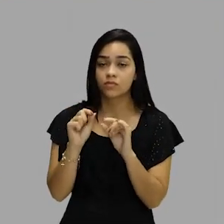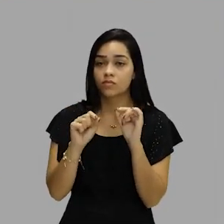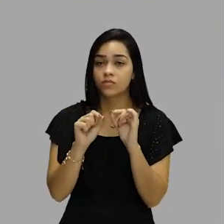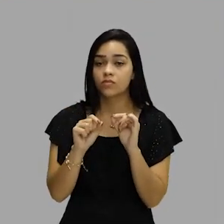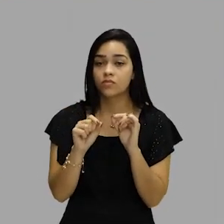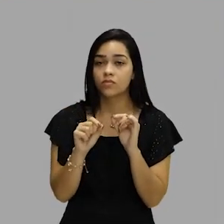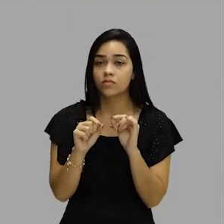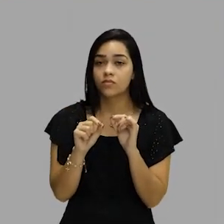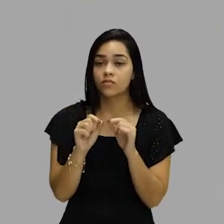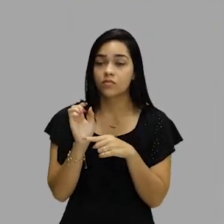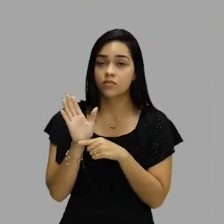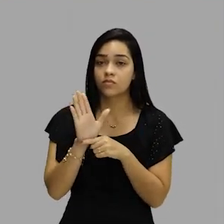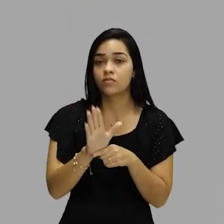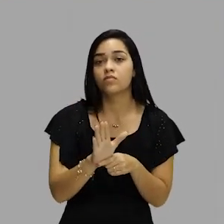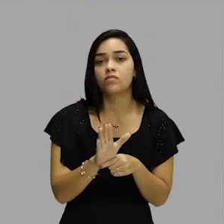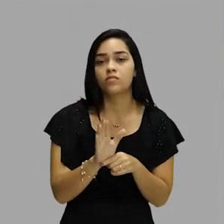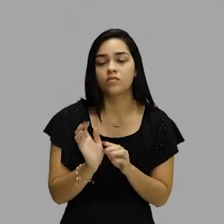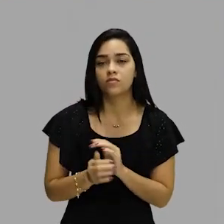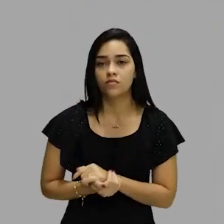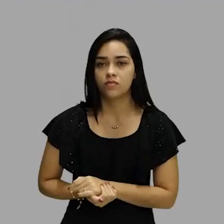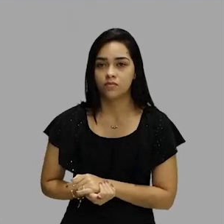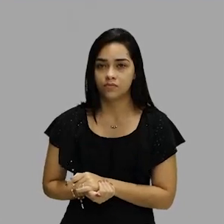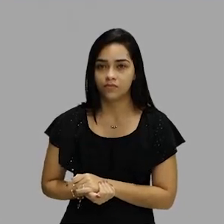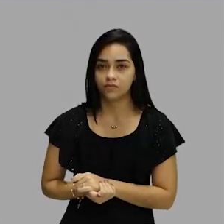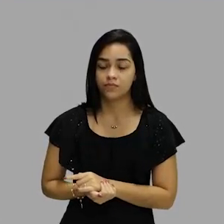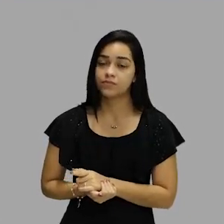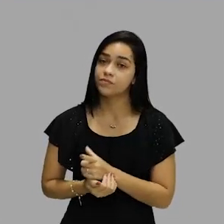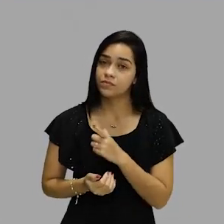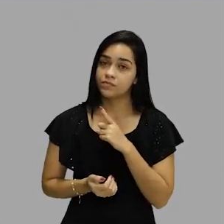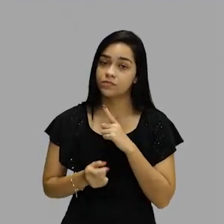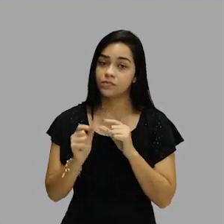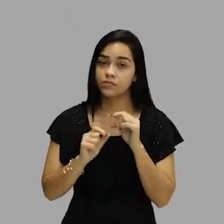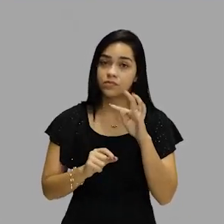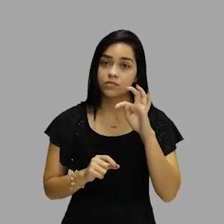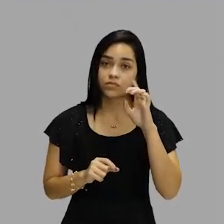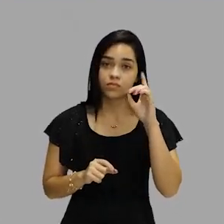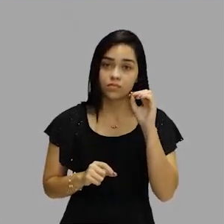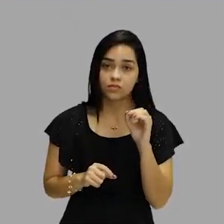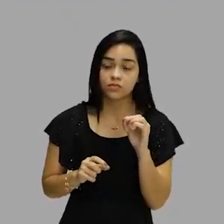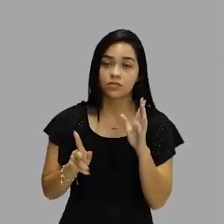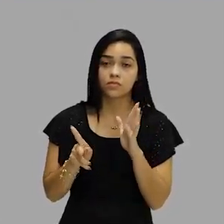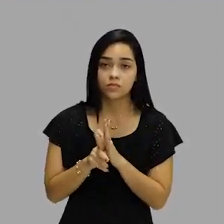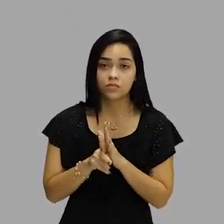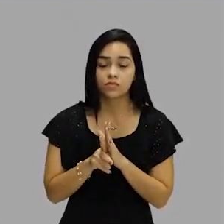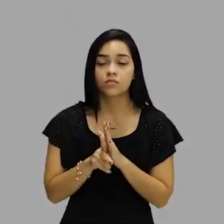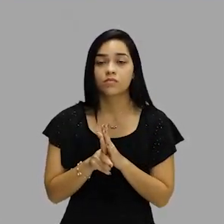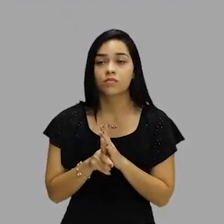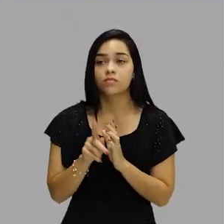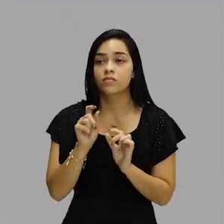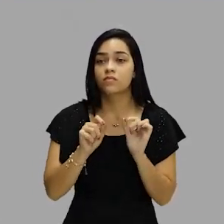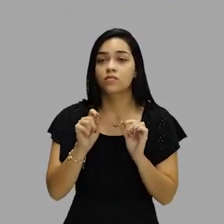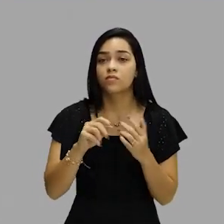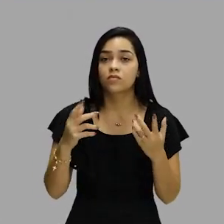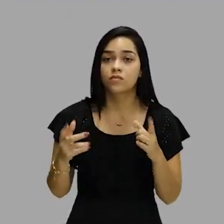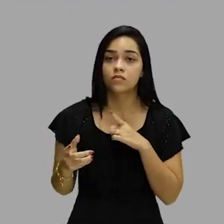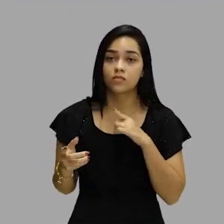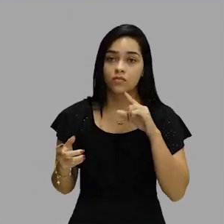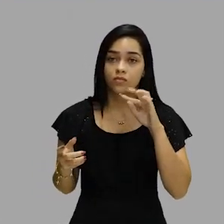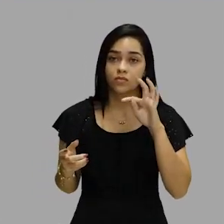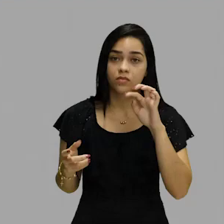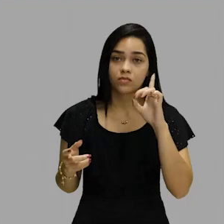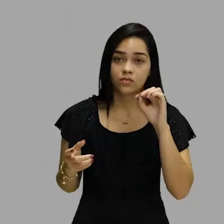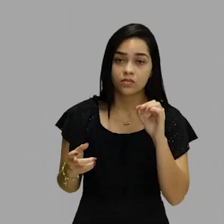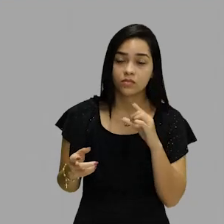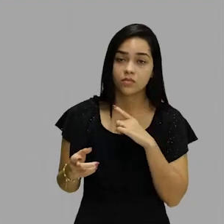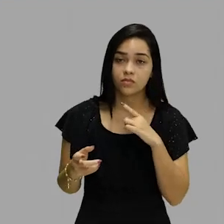dar suporte aos outros tecidos. Eu tenho aqui um tecido muscular, então próximo ao tecido muscular eu tenho aqui tecido conjuntivo que está